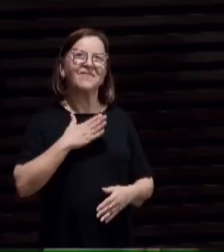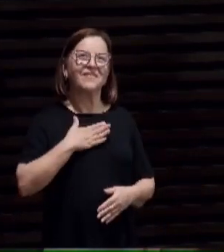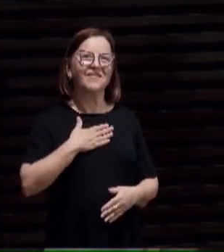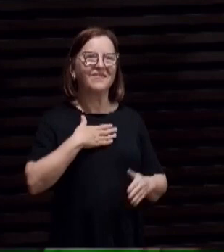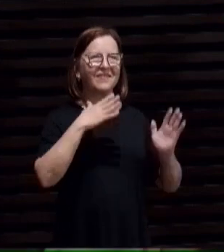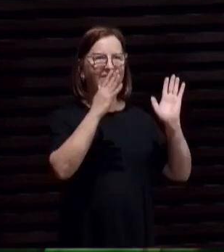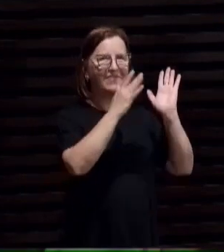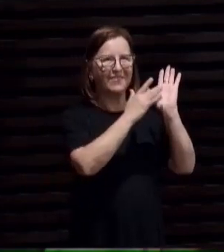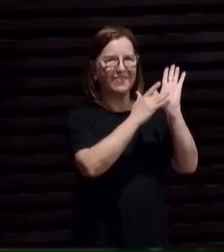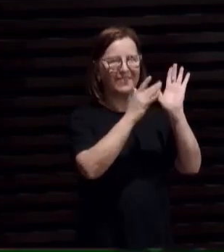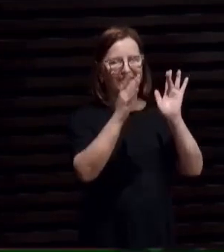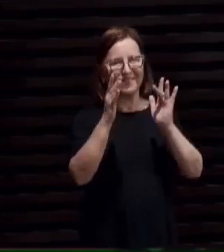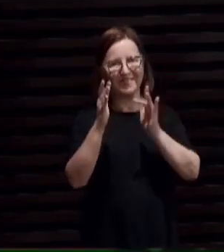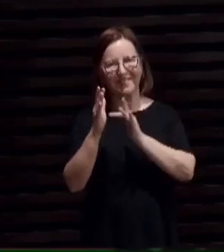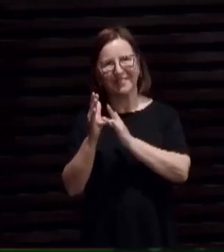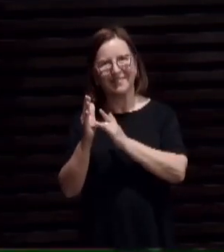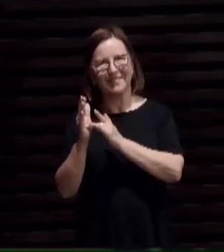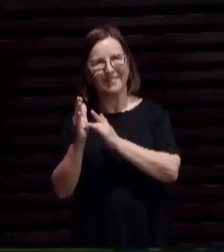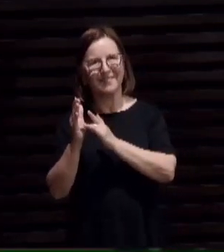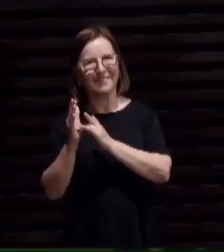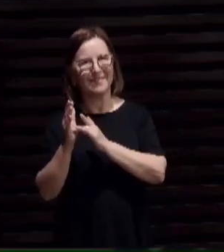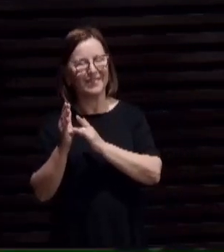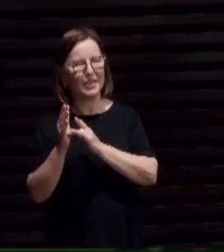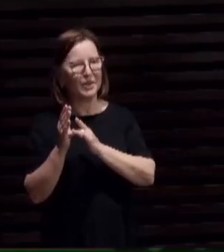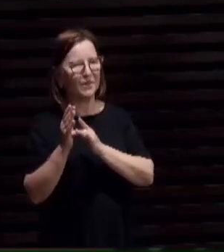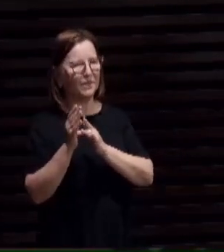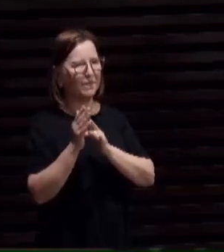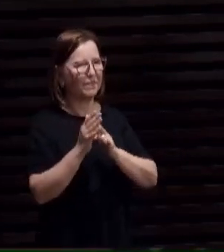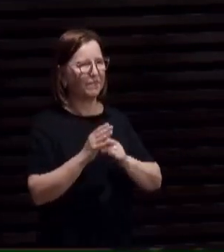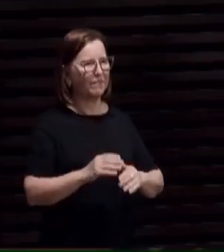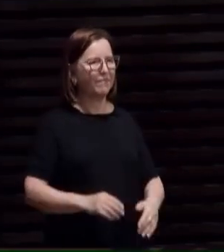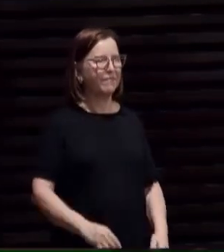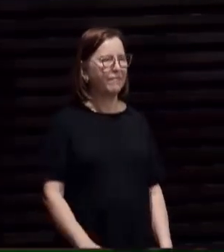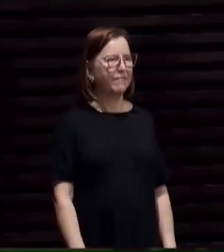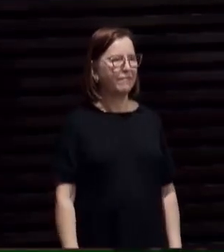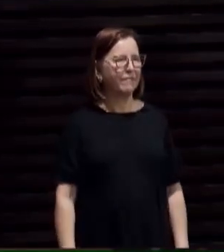dirija, meu Jesus.